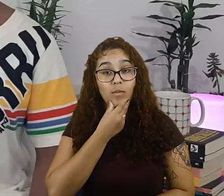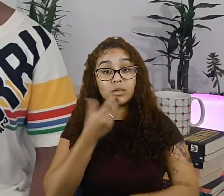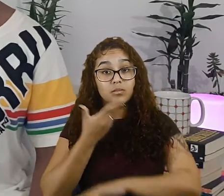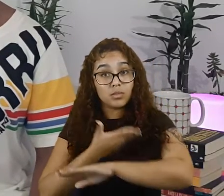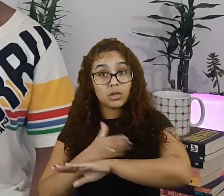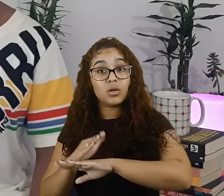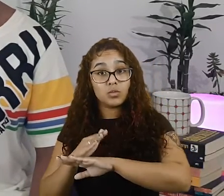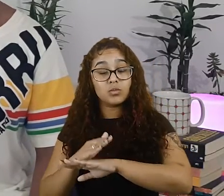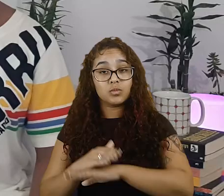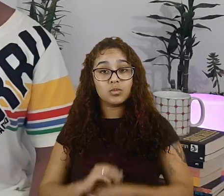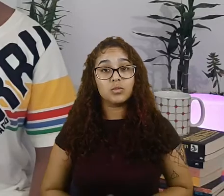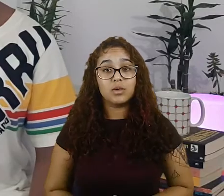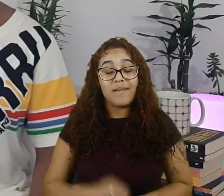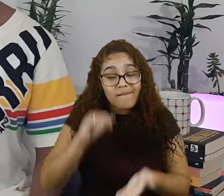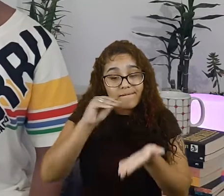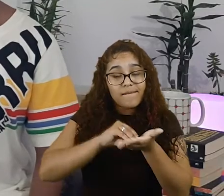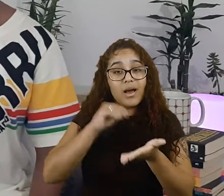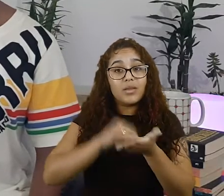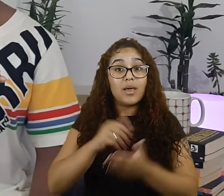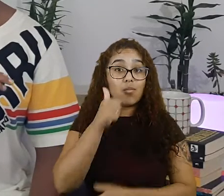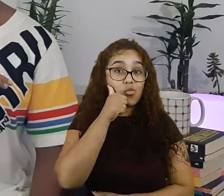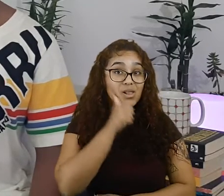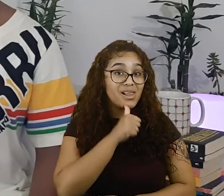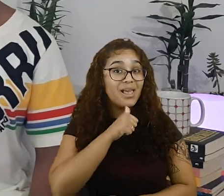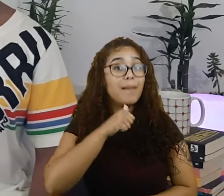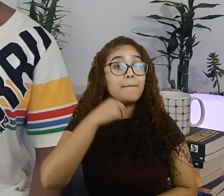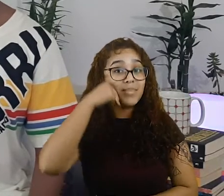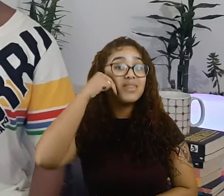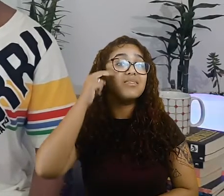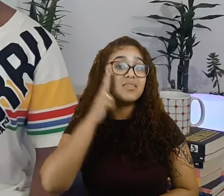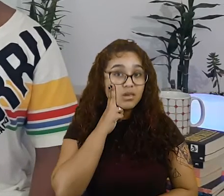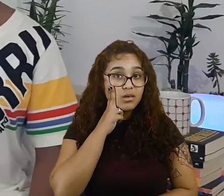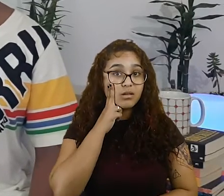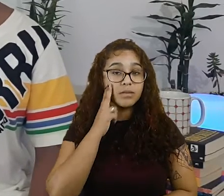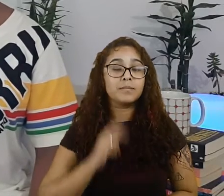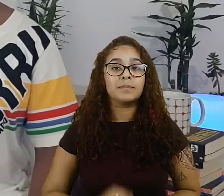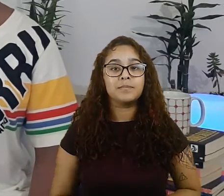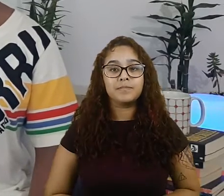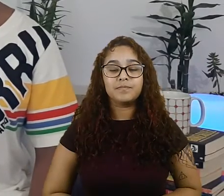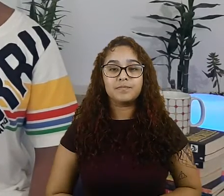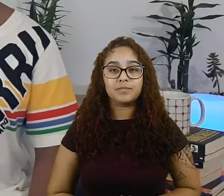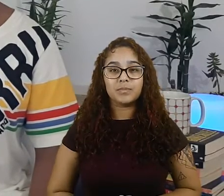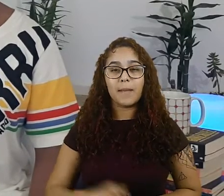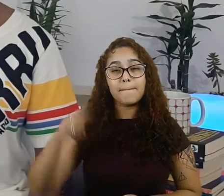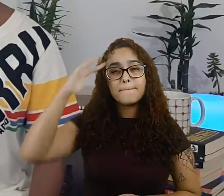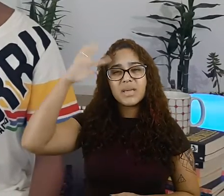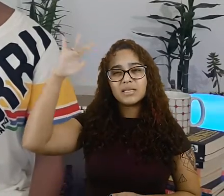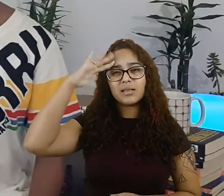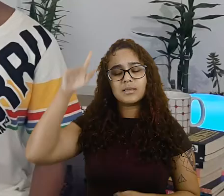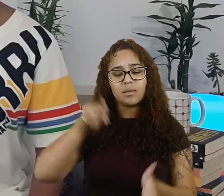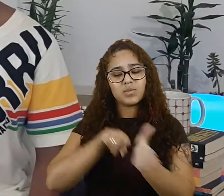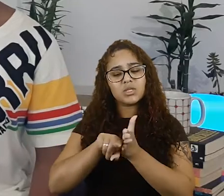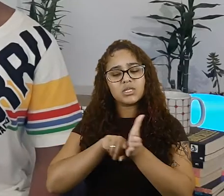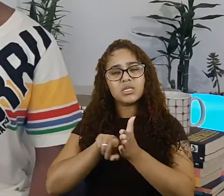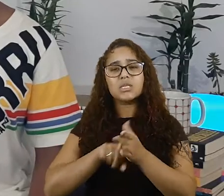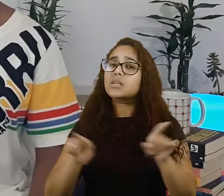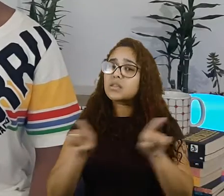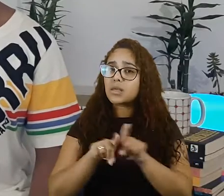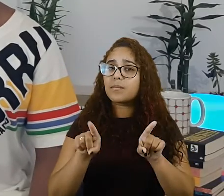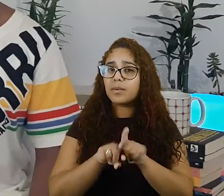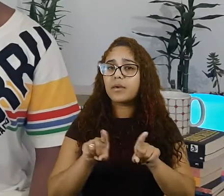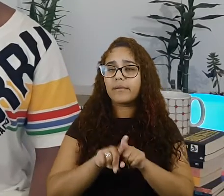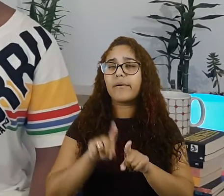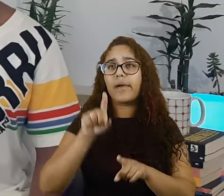majoritariamente a presença de homens brancos e a ausência de mulher preta, né, de mulher negra. E pensar